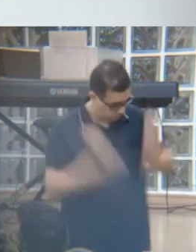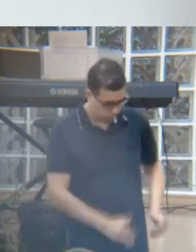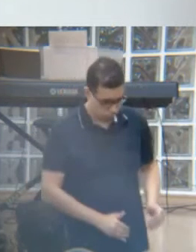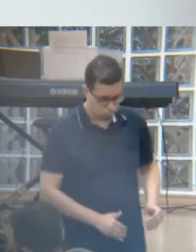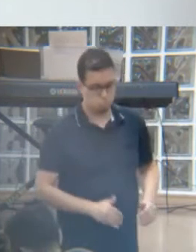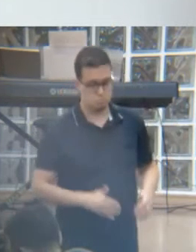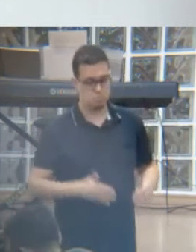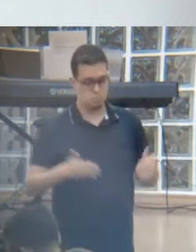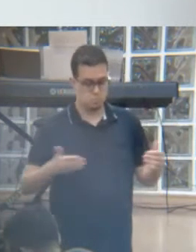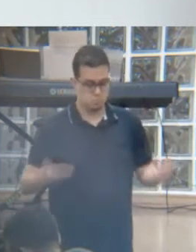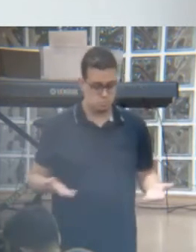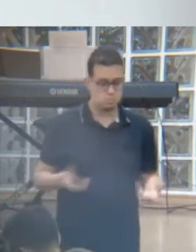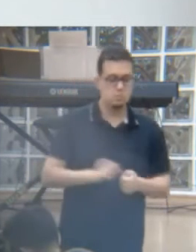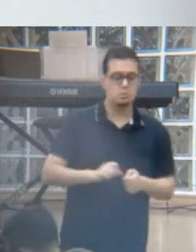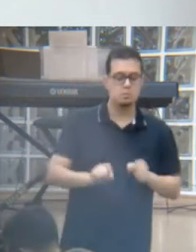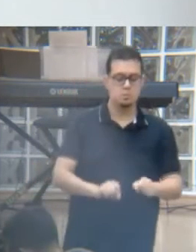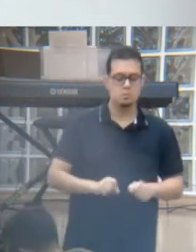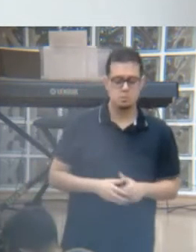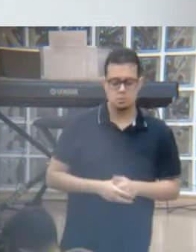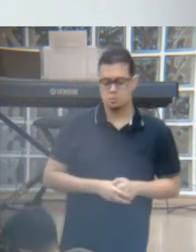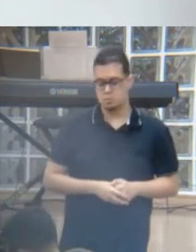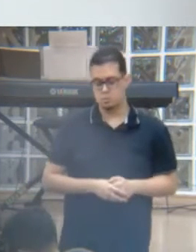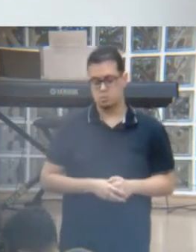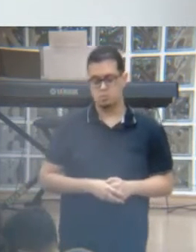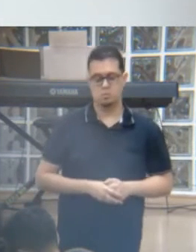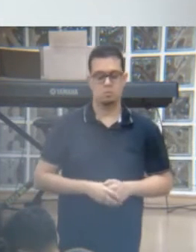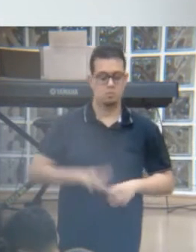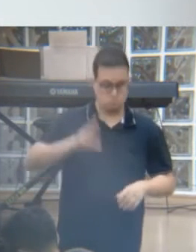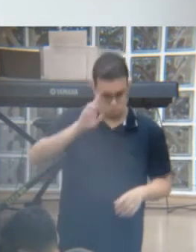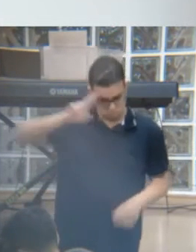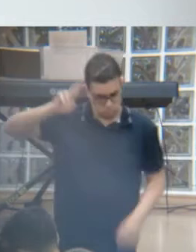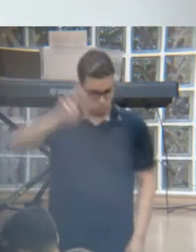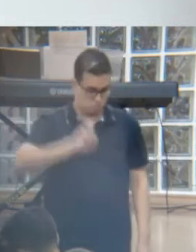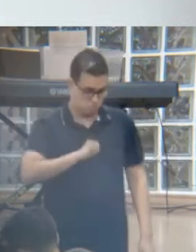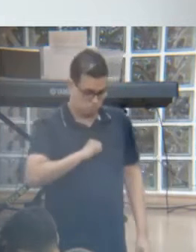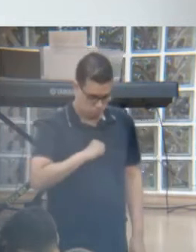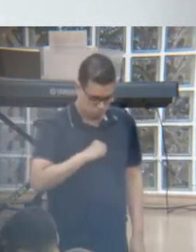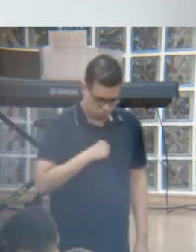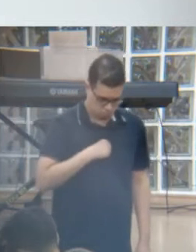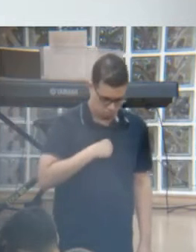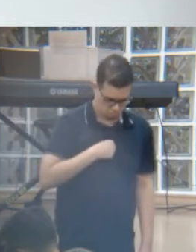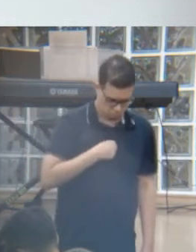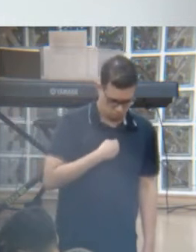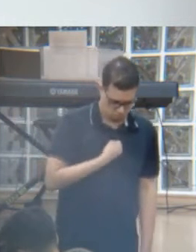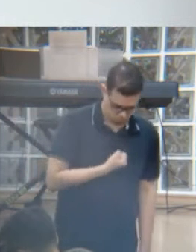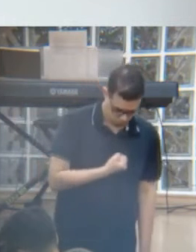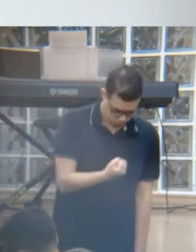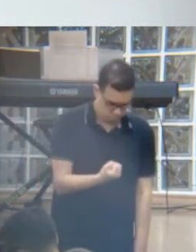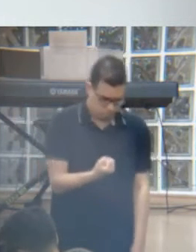na aliança, a ira do Senhor se acenderá contra vocês, e